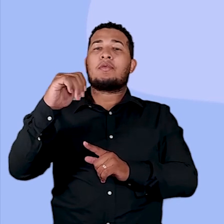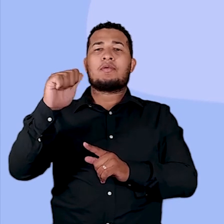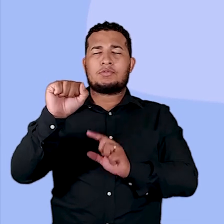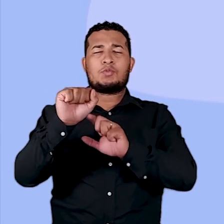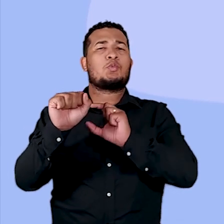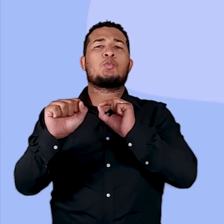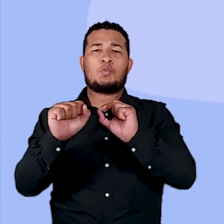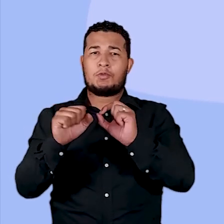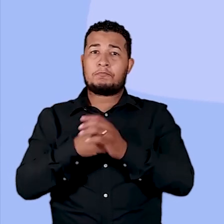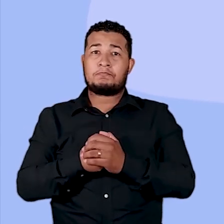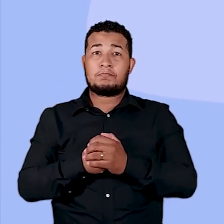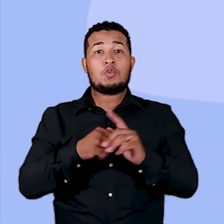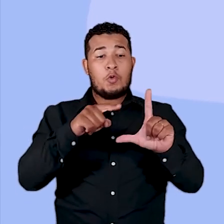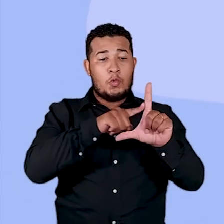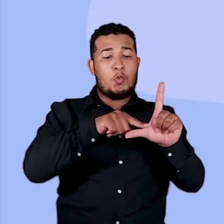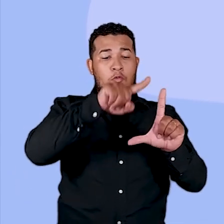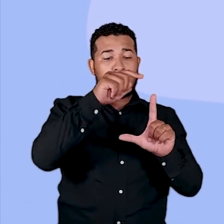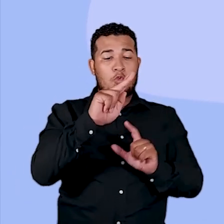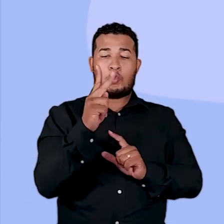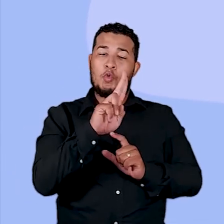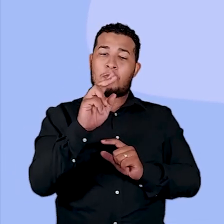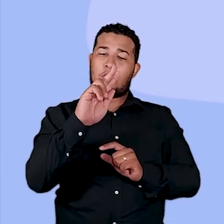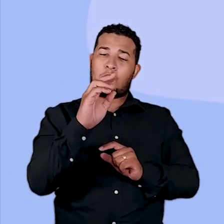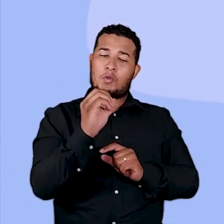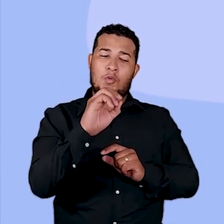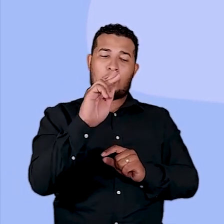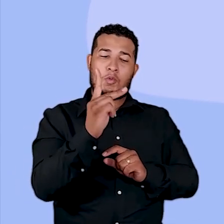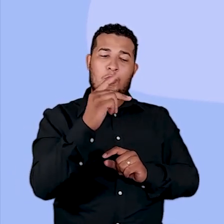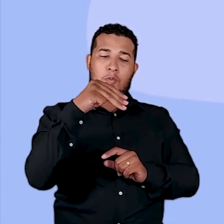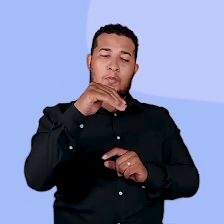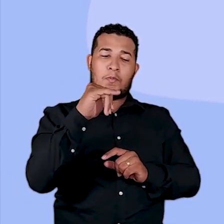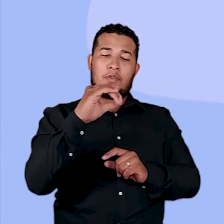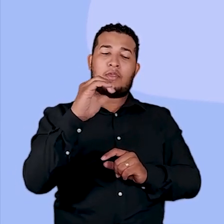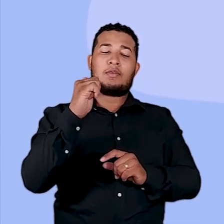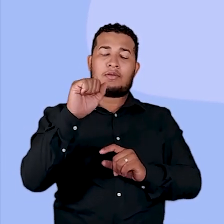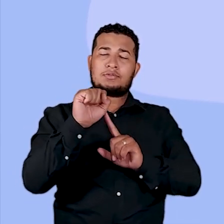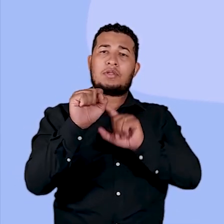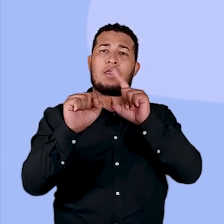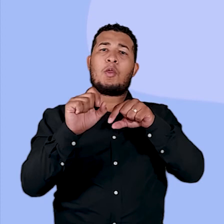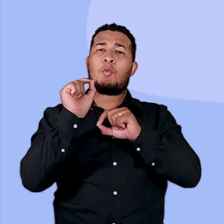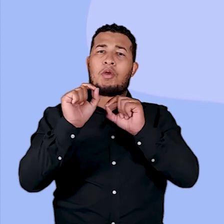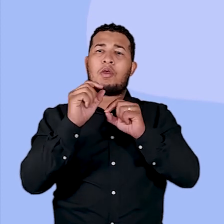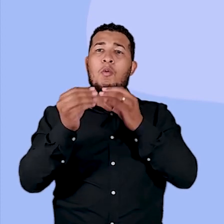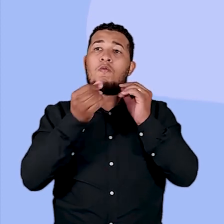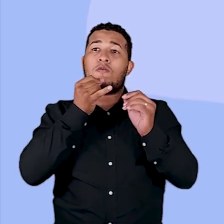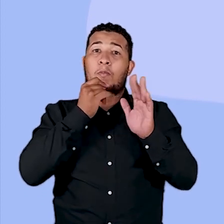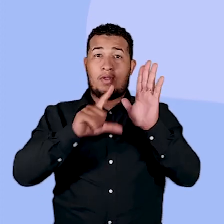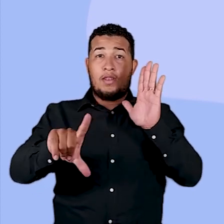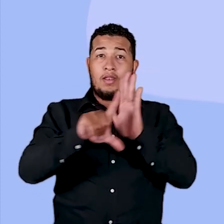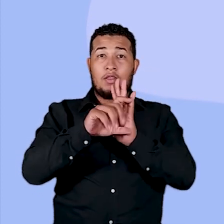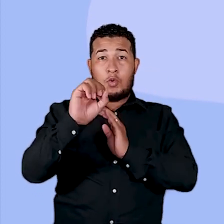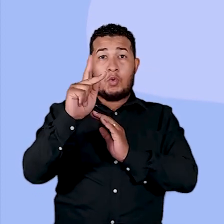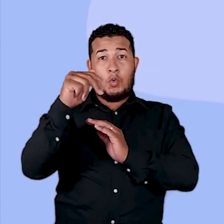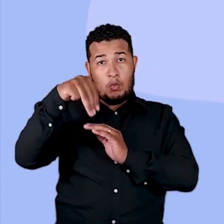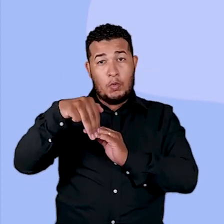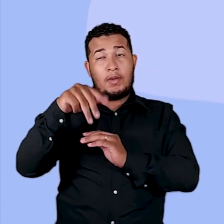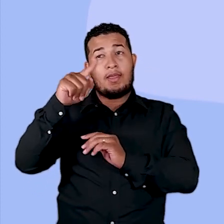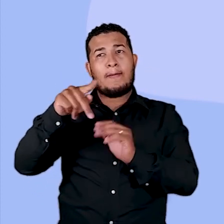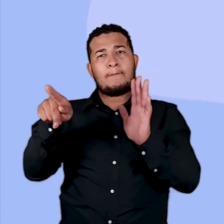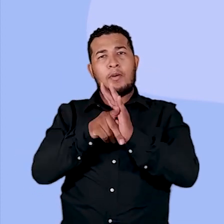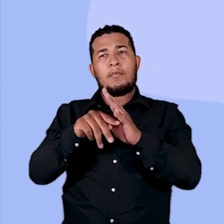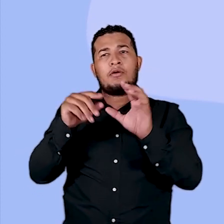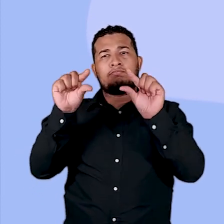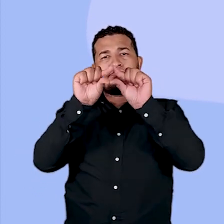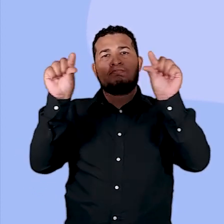ômicas. Curvas ômicas é toda vez que eu consigo aplicar a lei de Ohm. Por exemplo, a lei de Ohm é considerada como a equação de um